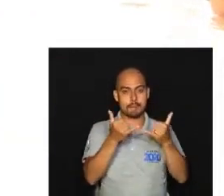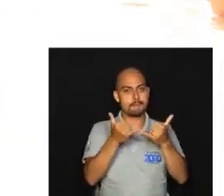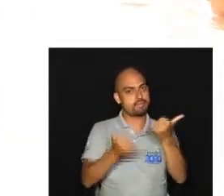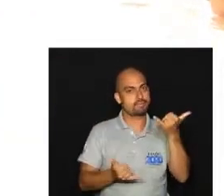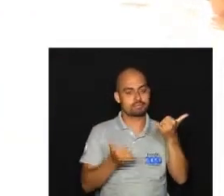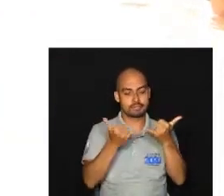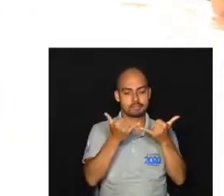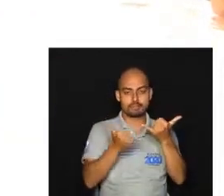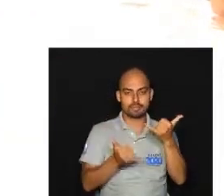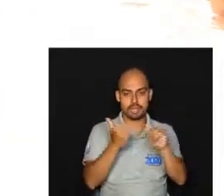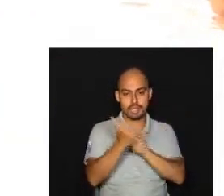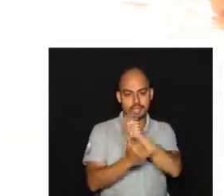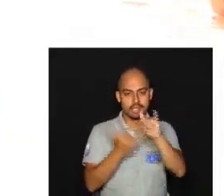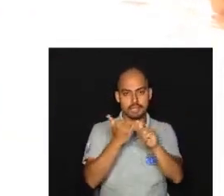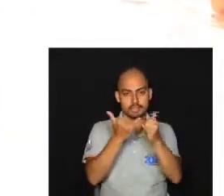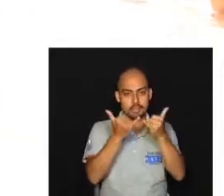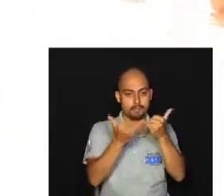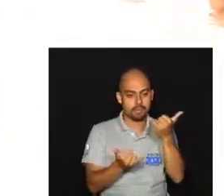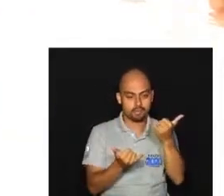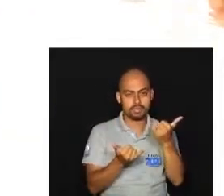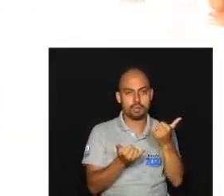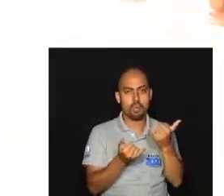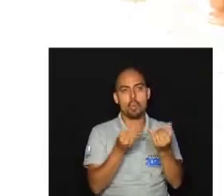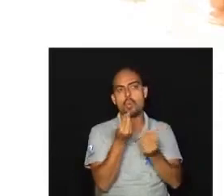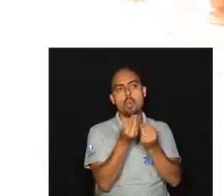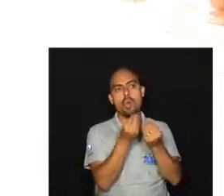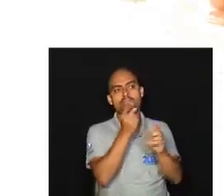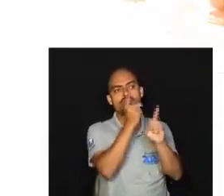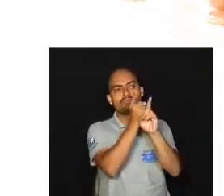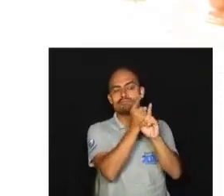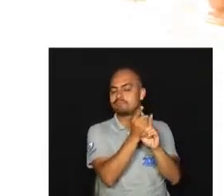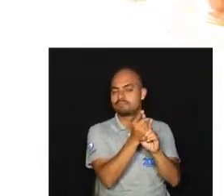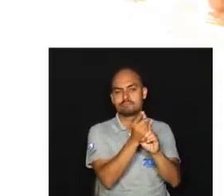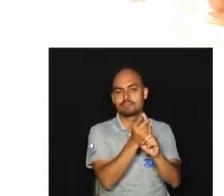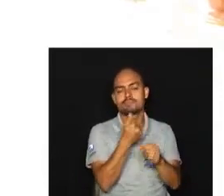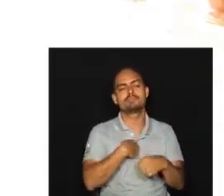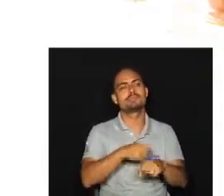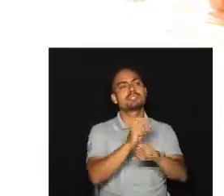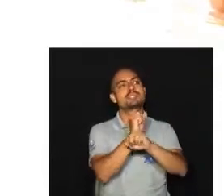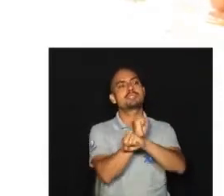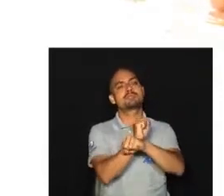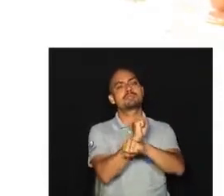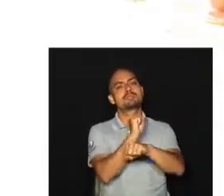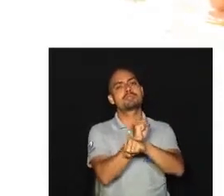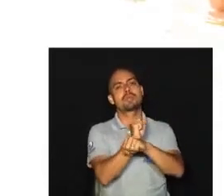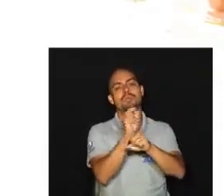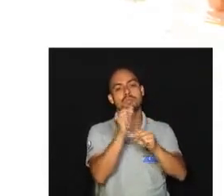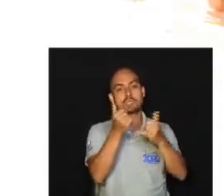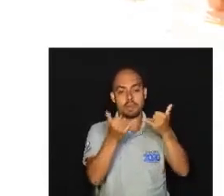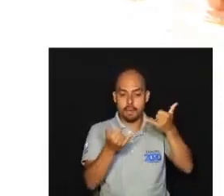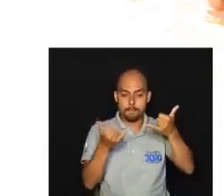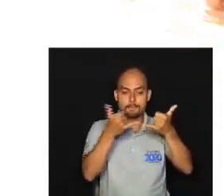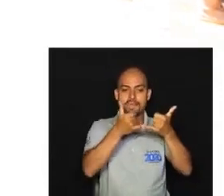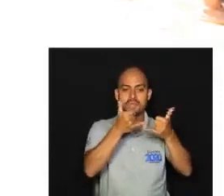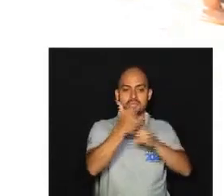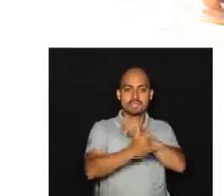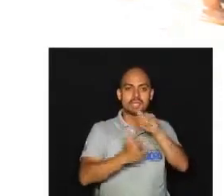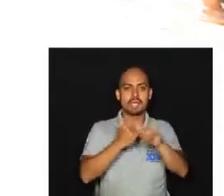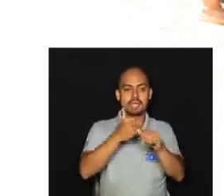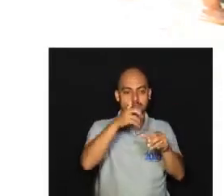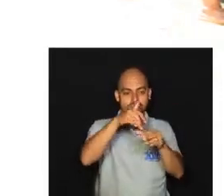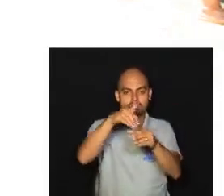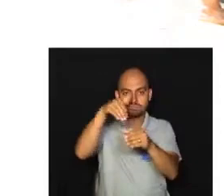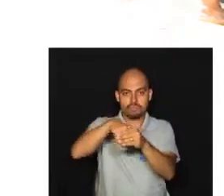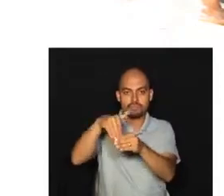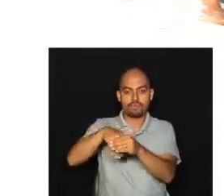então ela não tem como conferir neste momento, tem que aguardar a volta desse sistema para conseguir exercer o seu